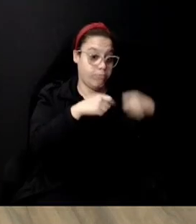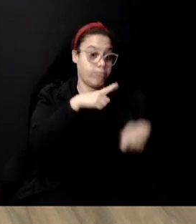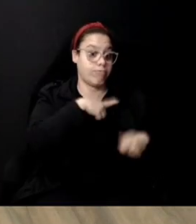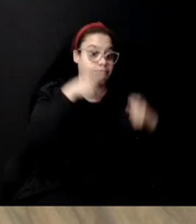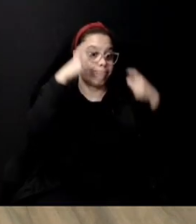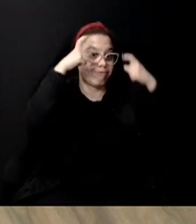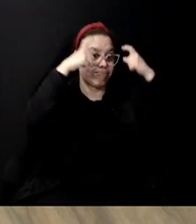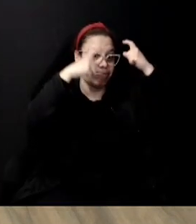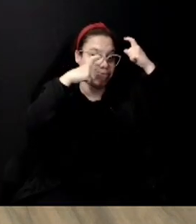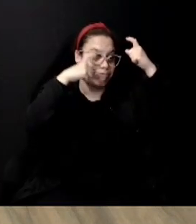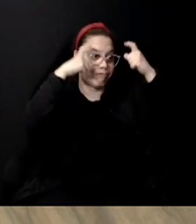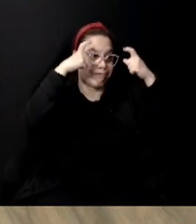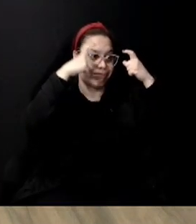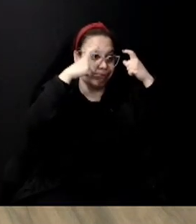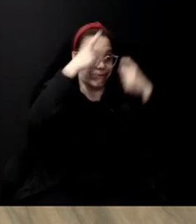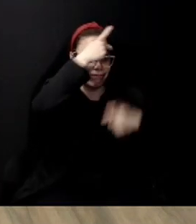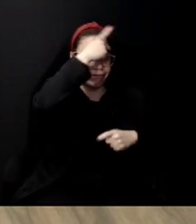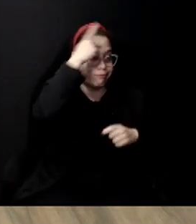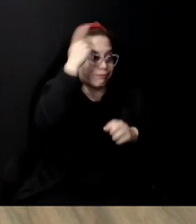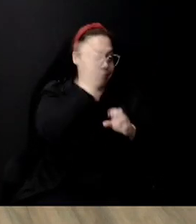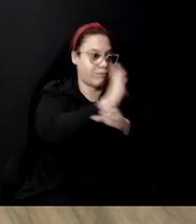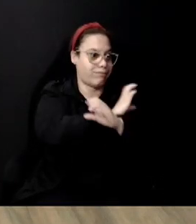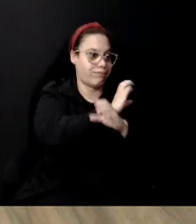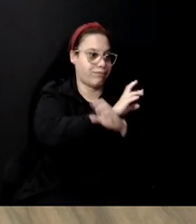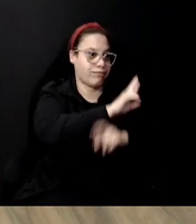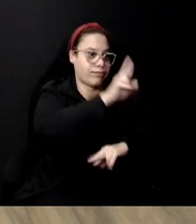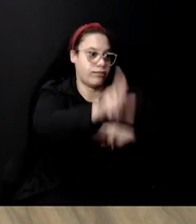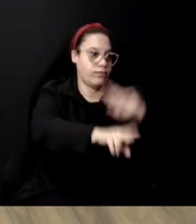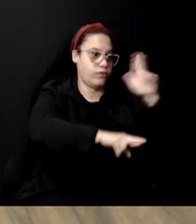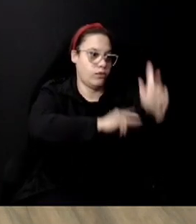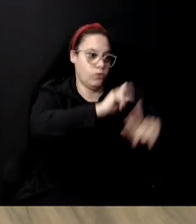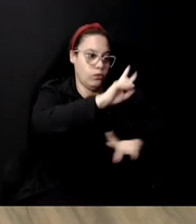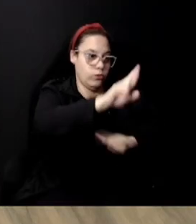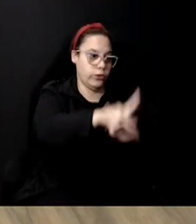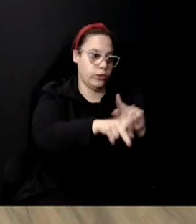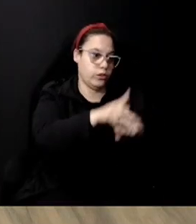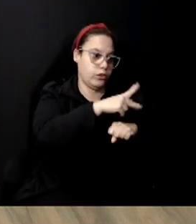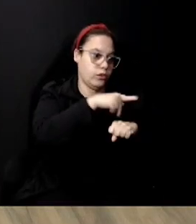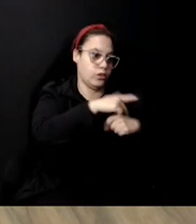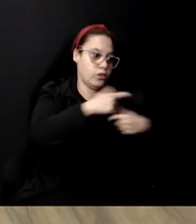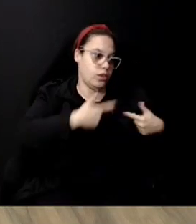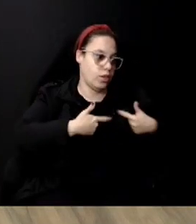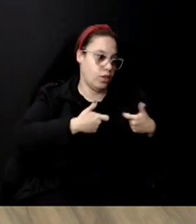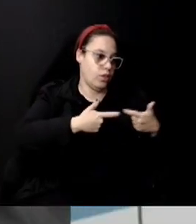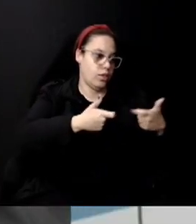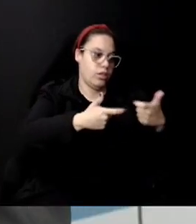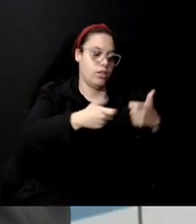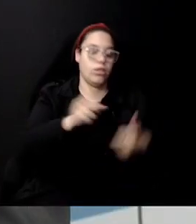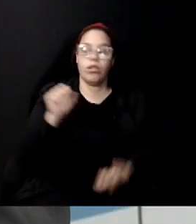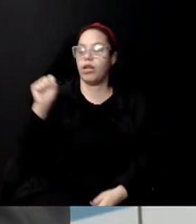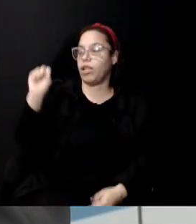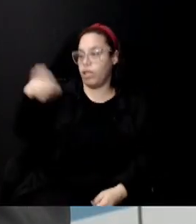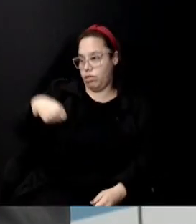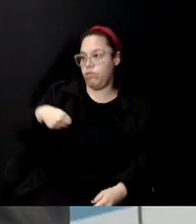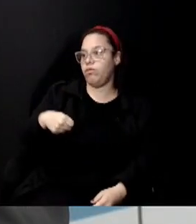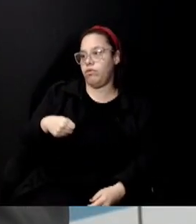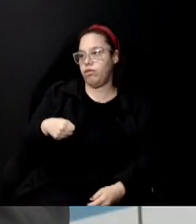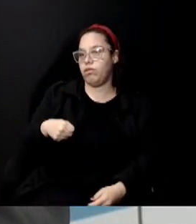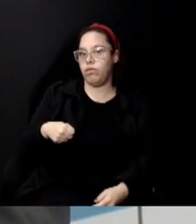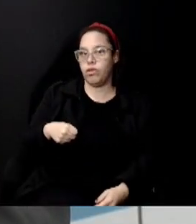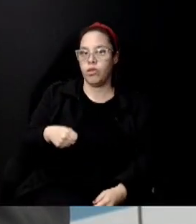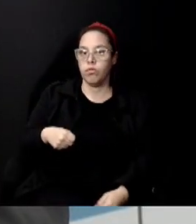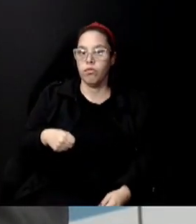os civis de forma diferente enquanto o país estivesse em guerra. Sim. O